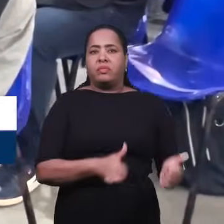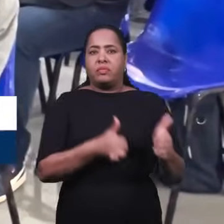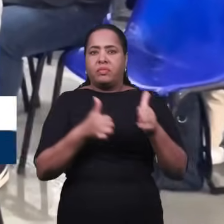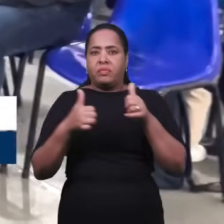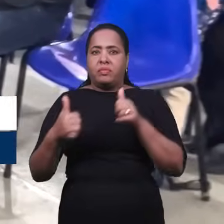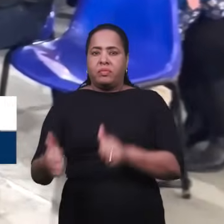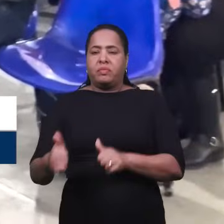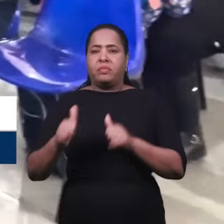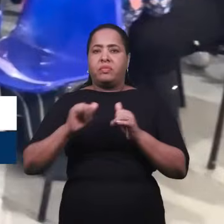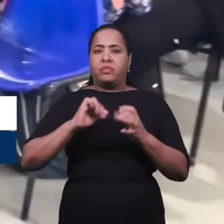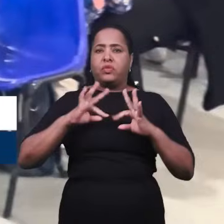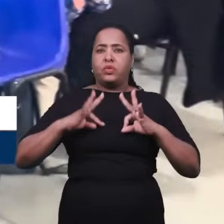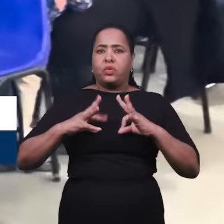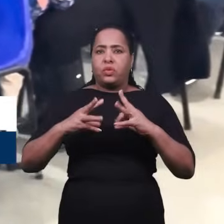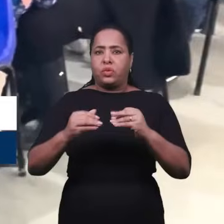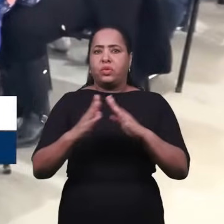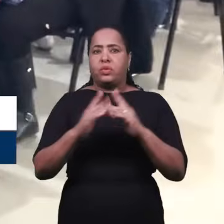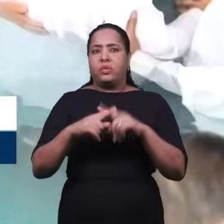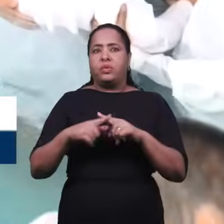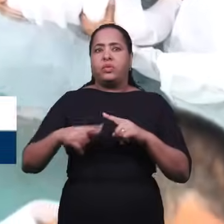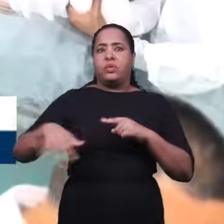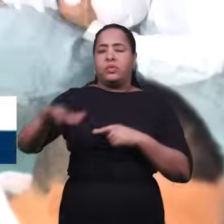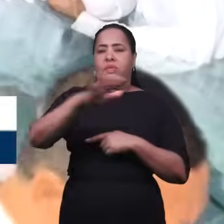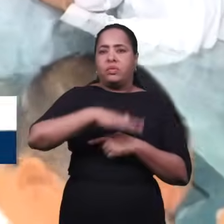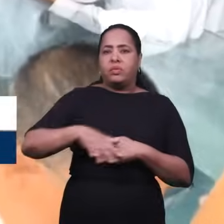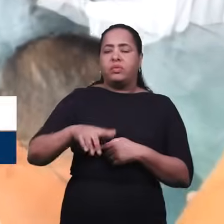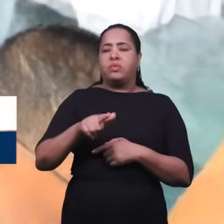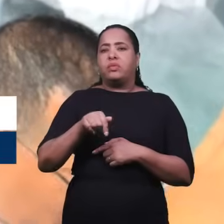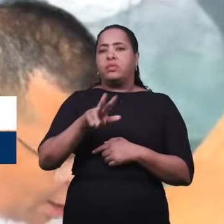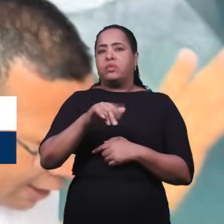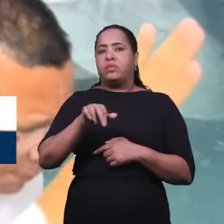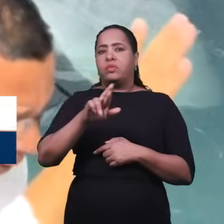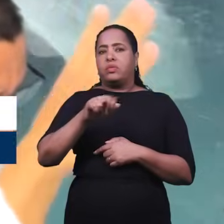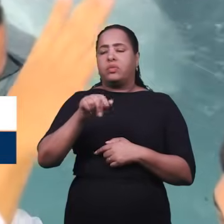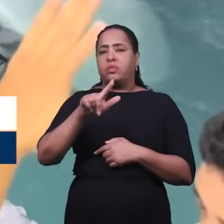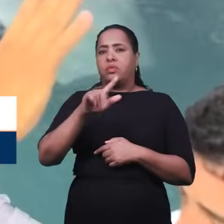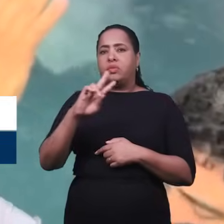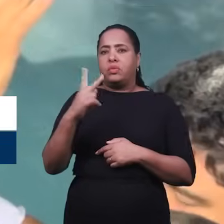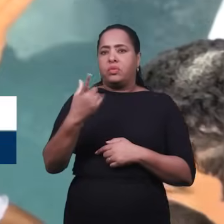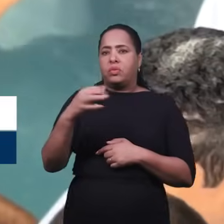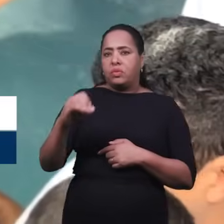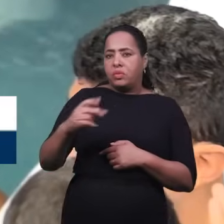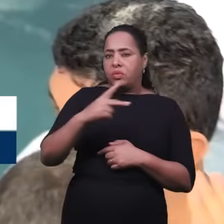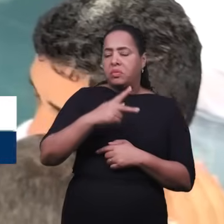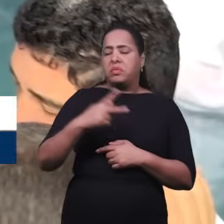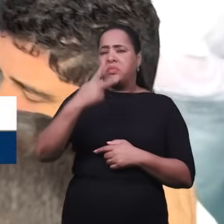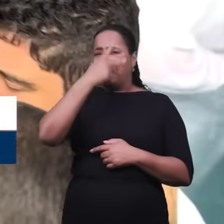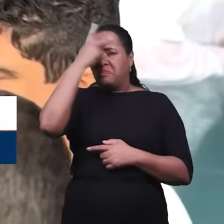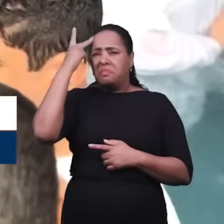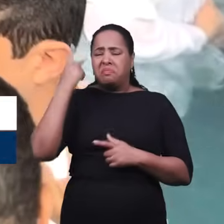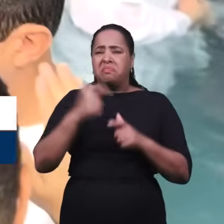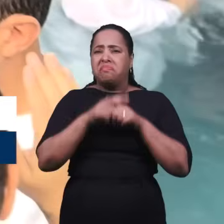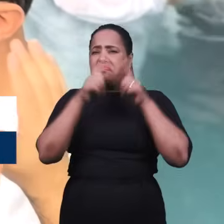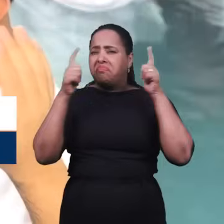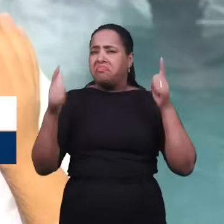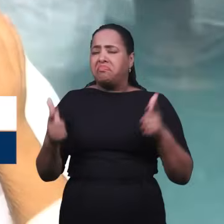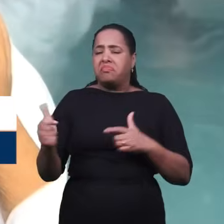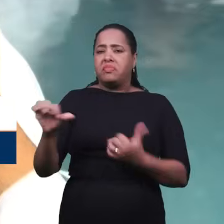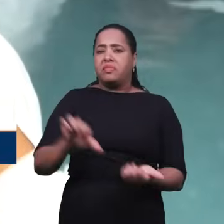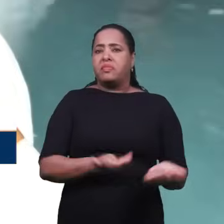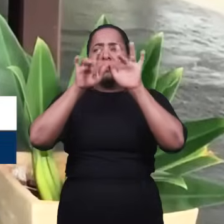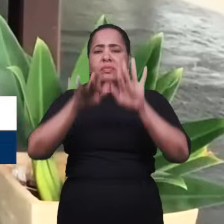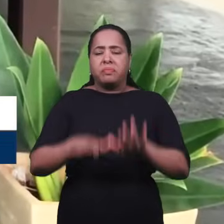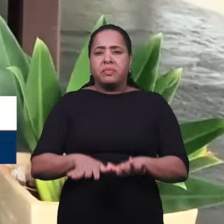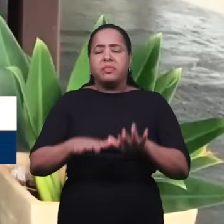um batismo envolvendo todas as igrejas da região Guarulhos. Desceram muitas vidas, desceram as águas para a glória do